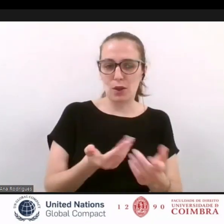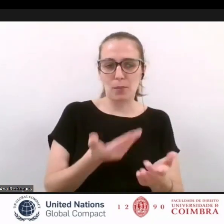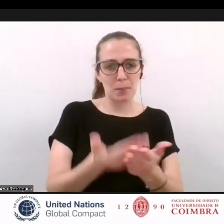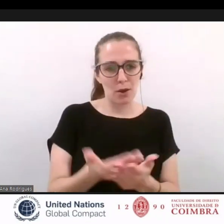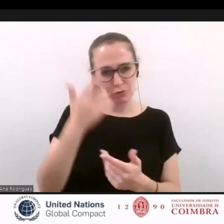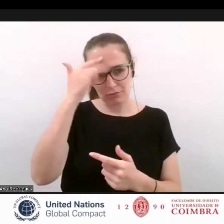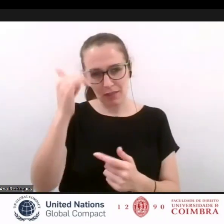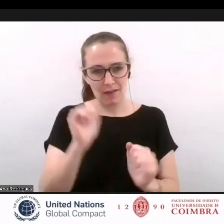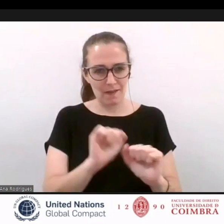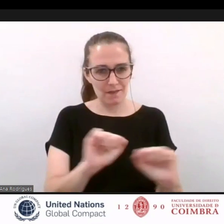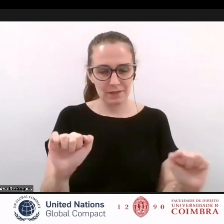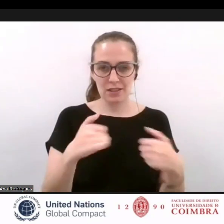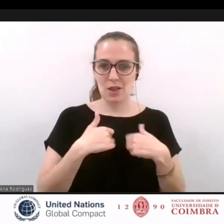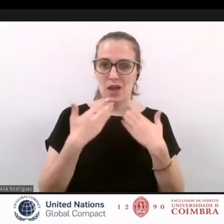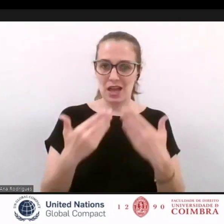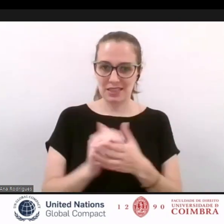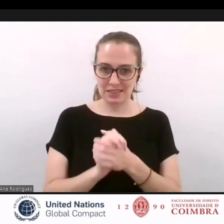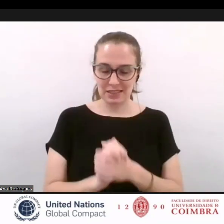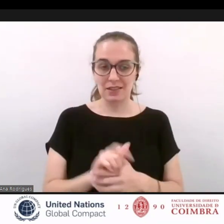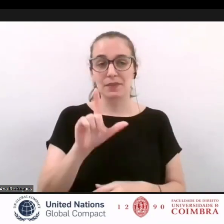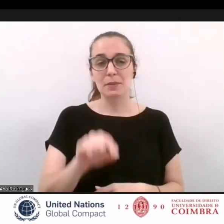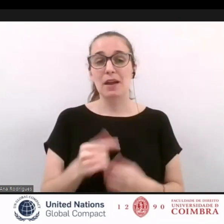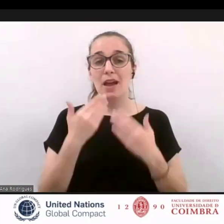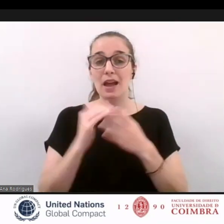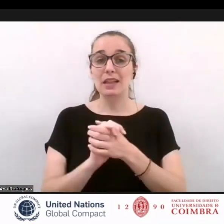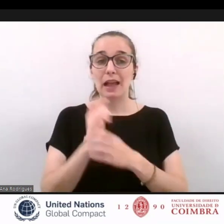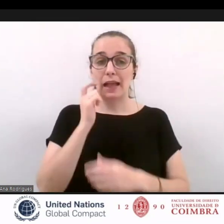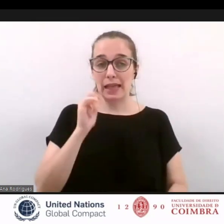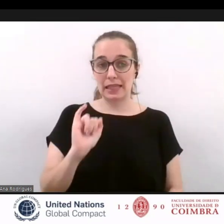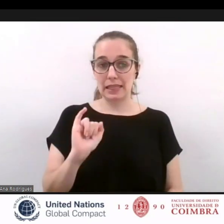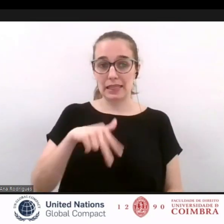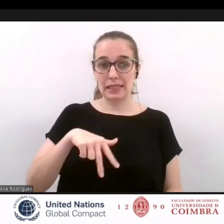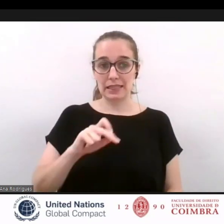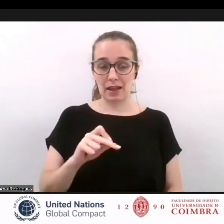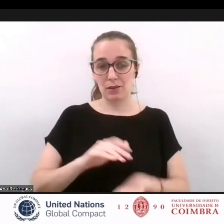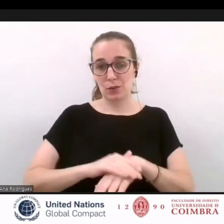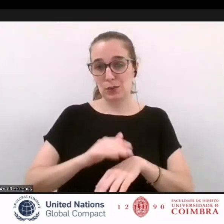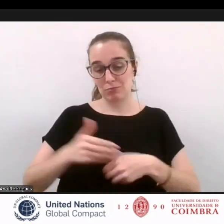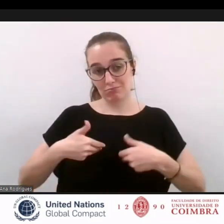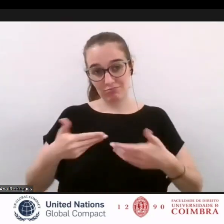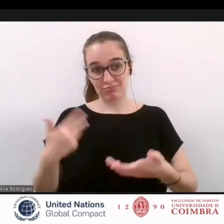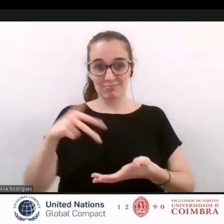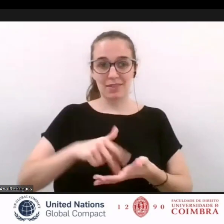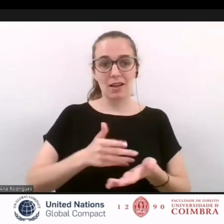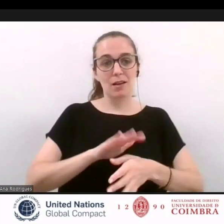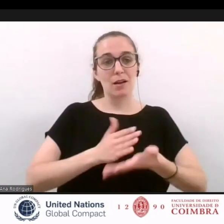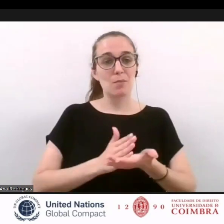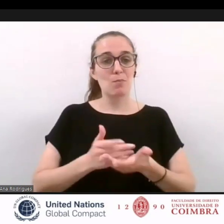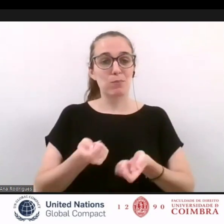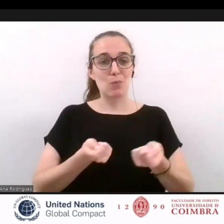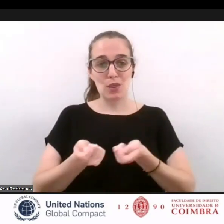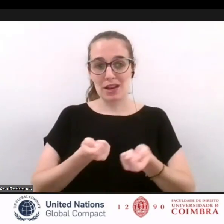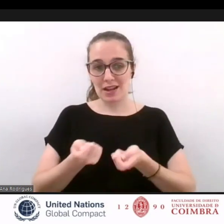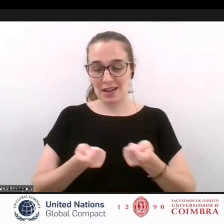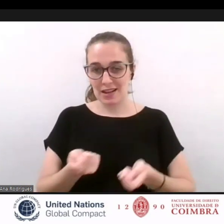nos trouxeram. Também agradecer mais uma vez ao INA pela realização deste evento e por me ter convidado para colaborar.